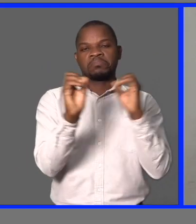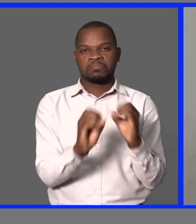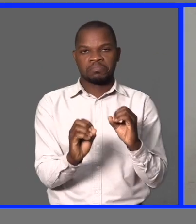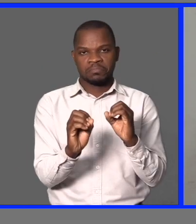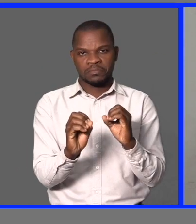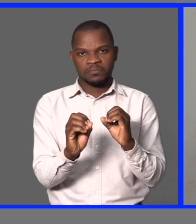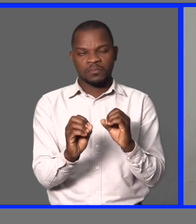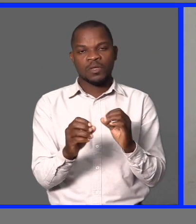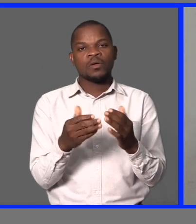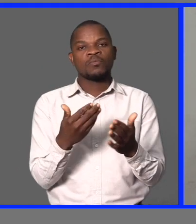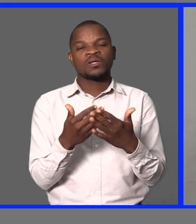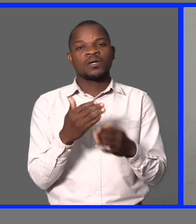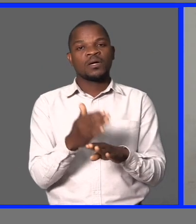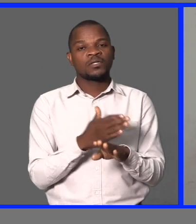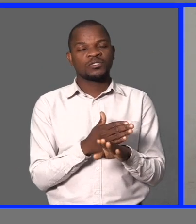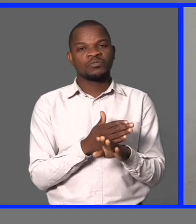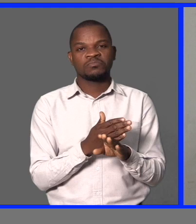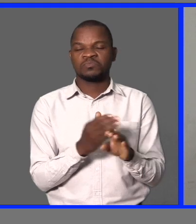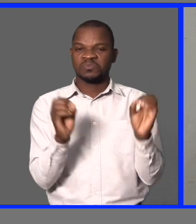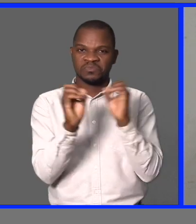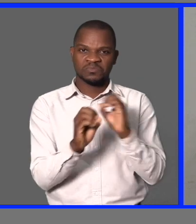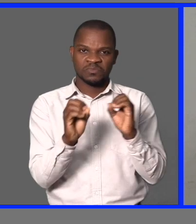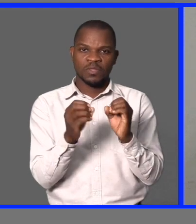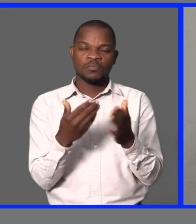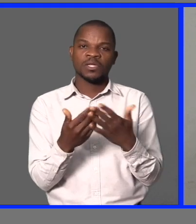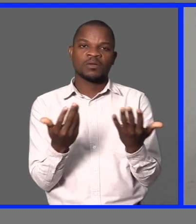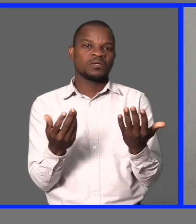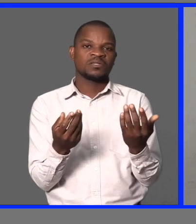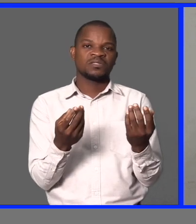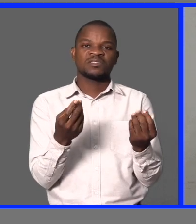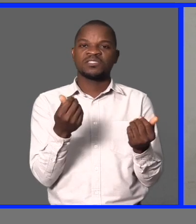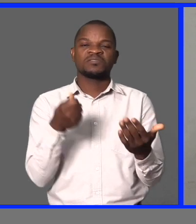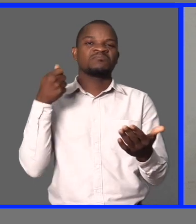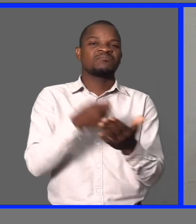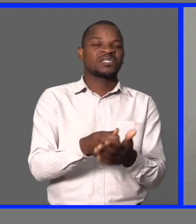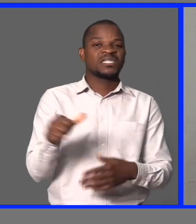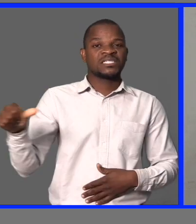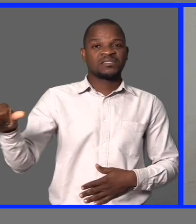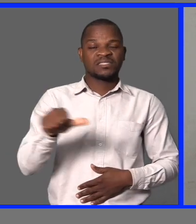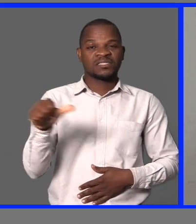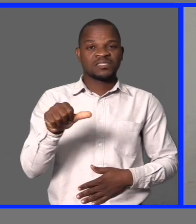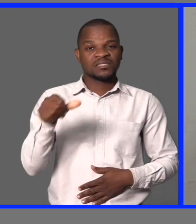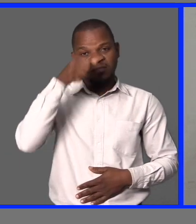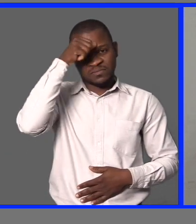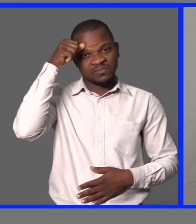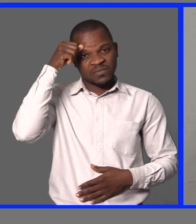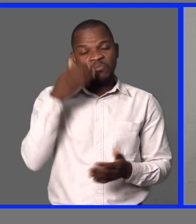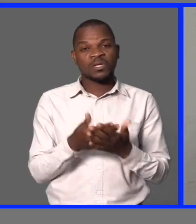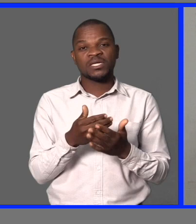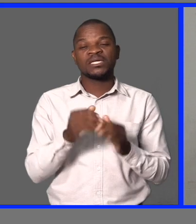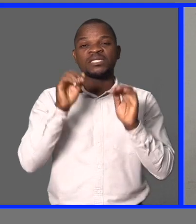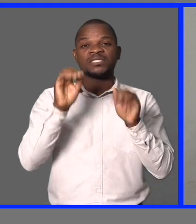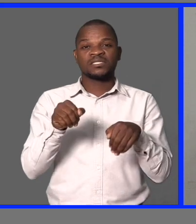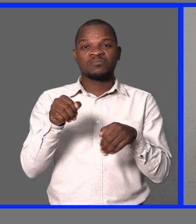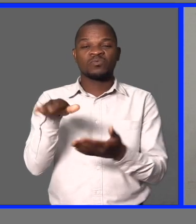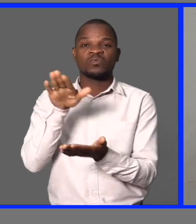Fisioterapia não fazia, é de vez em quando, porque também não tínhamos condições de pagar táxi. Na altura era muito complicado pegar